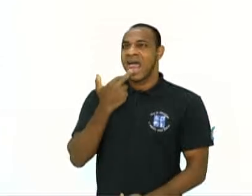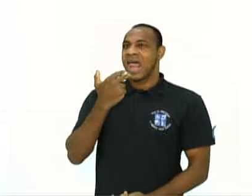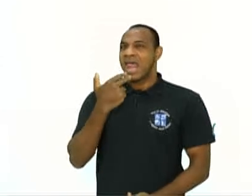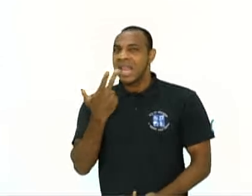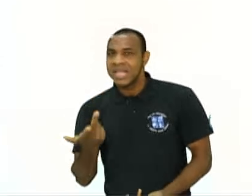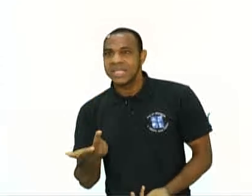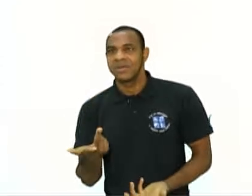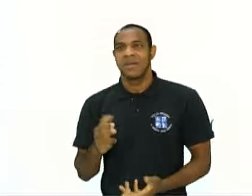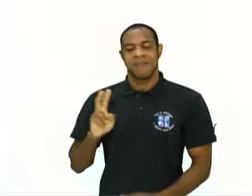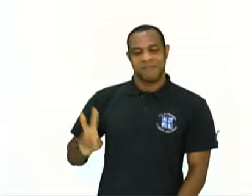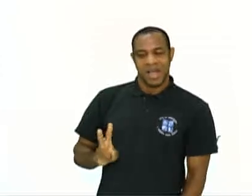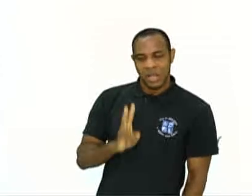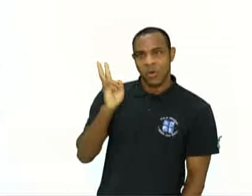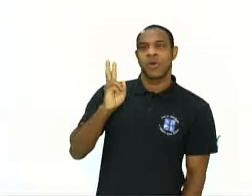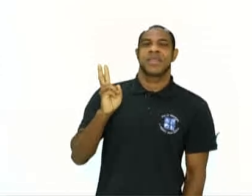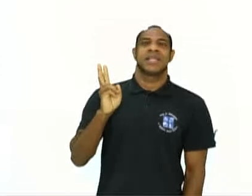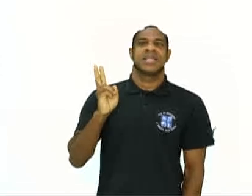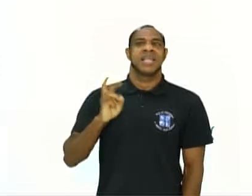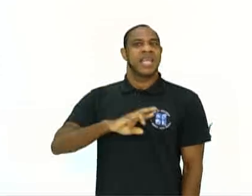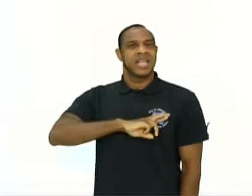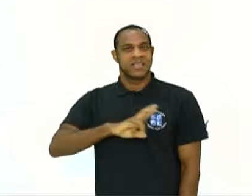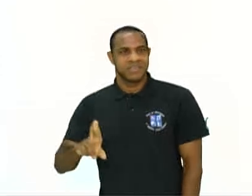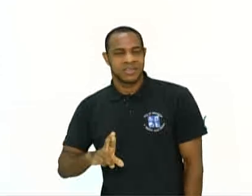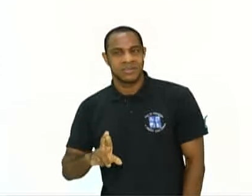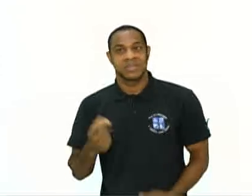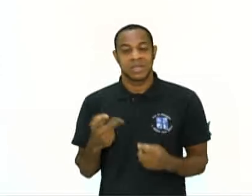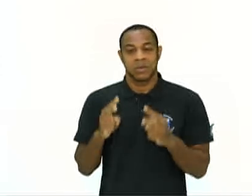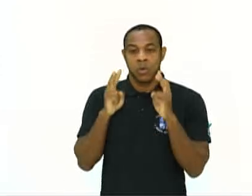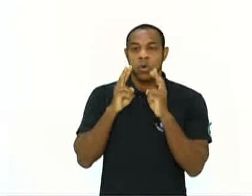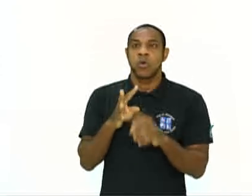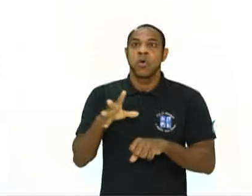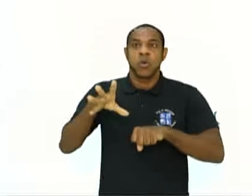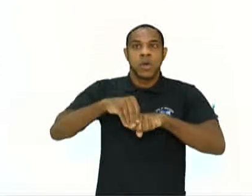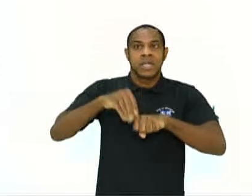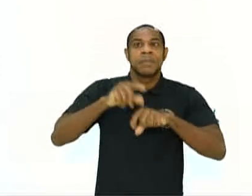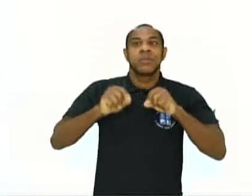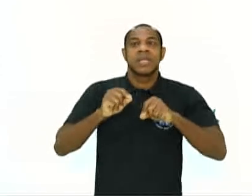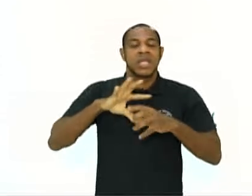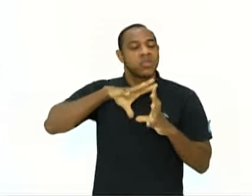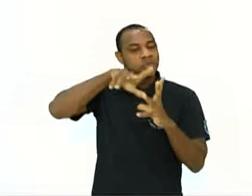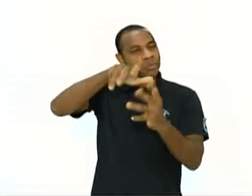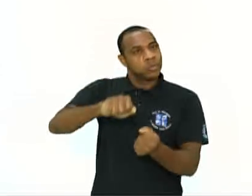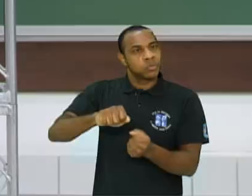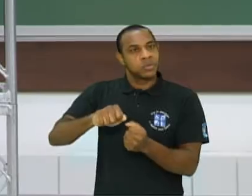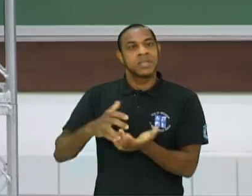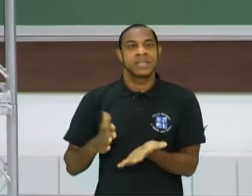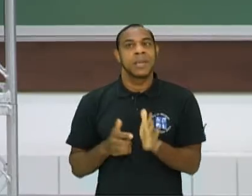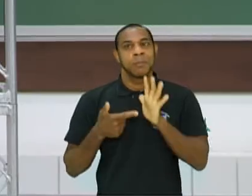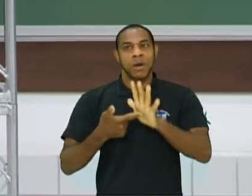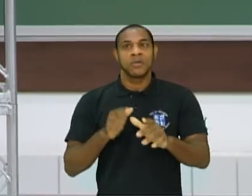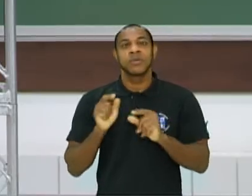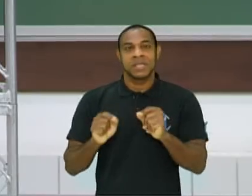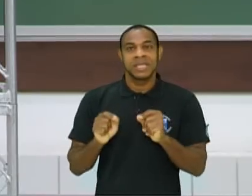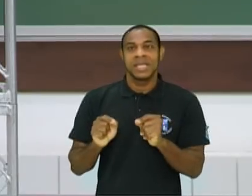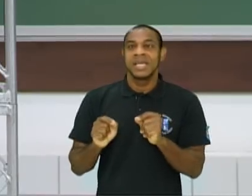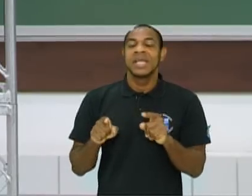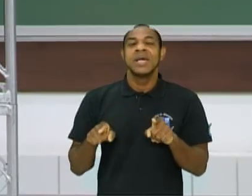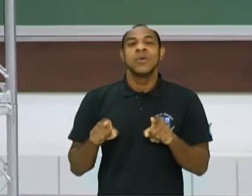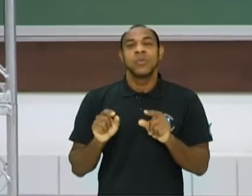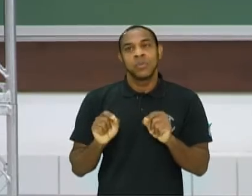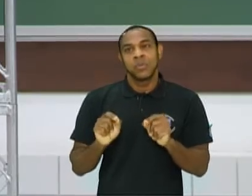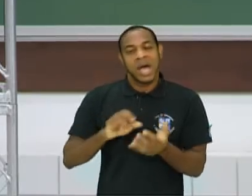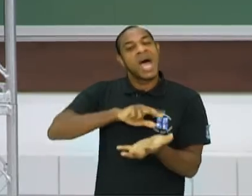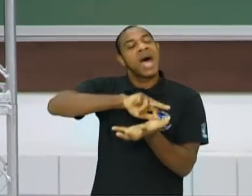valores, as crenças e a visão de mundo. Então, ali ele está dando alguns aspectos, né, que mostram aí